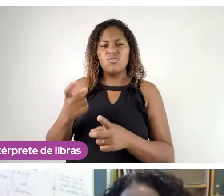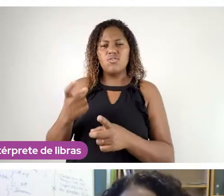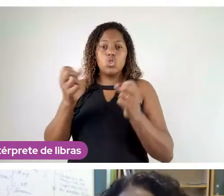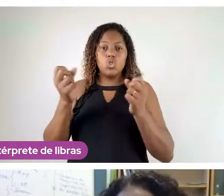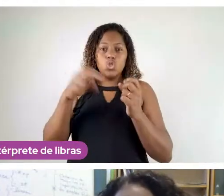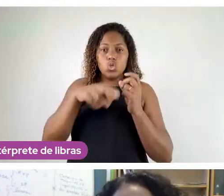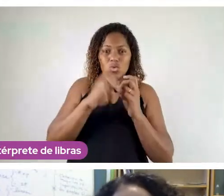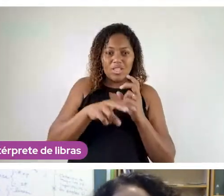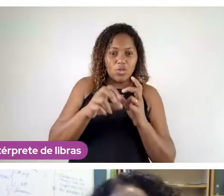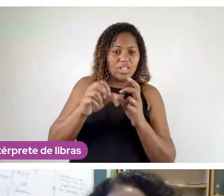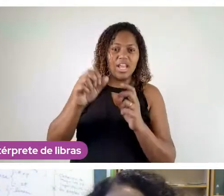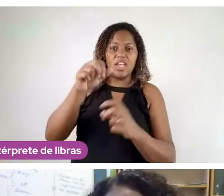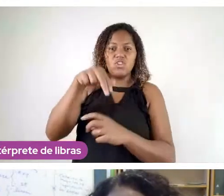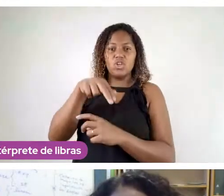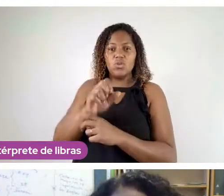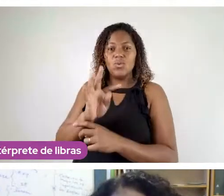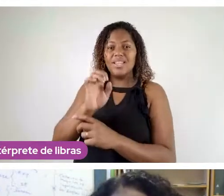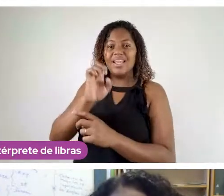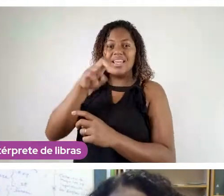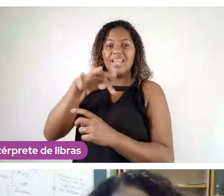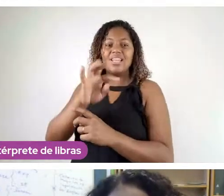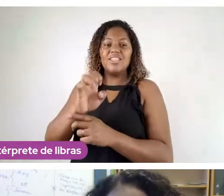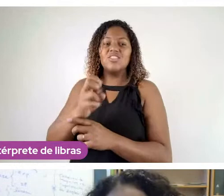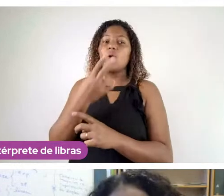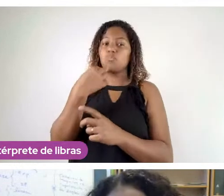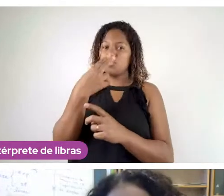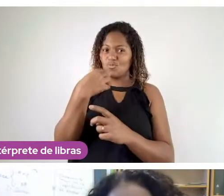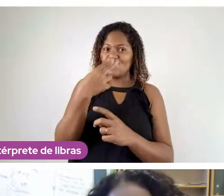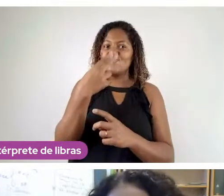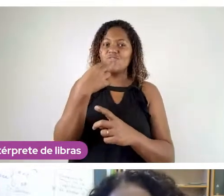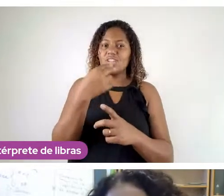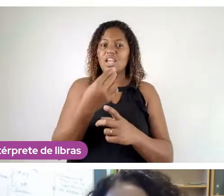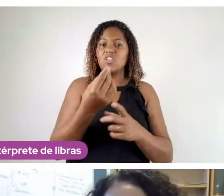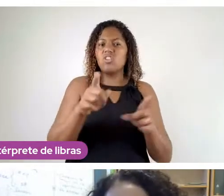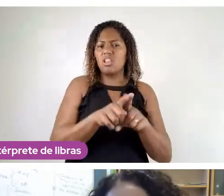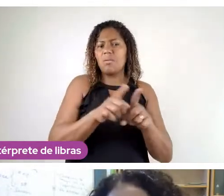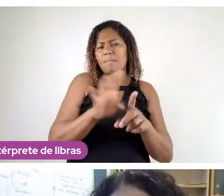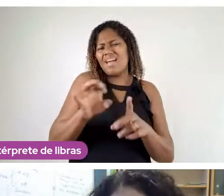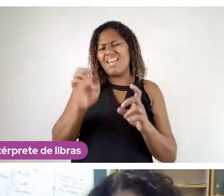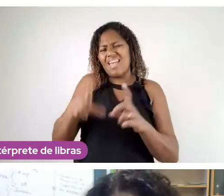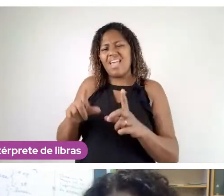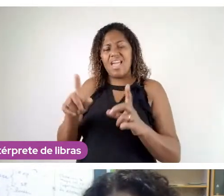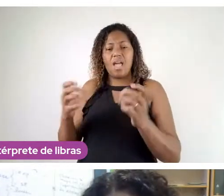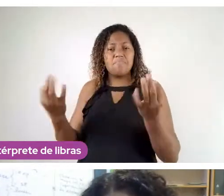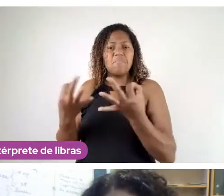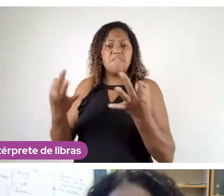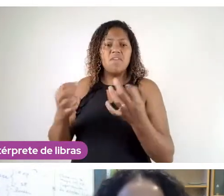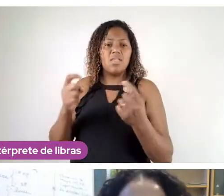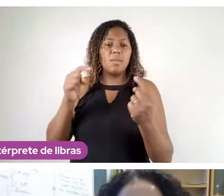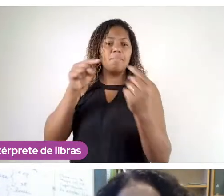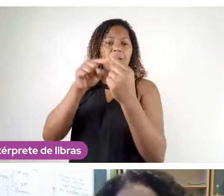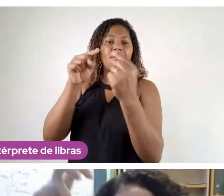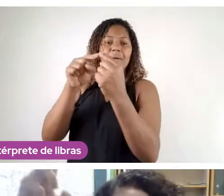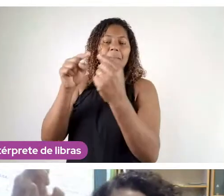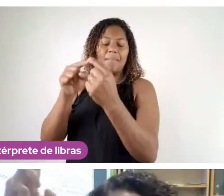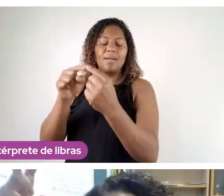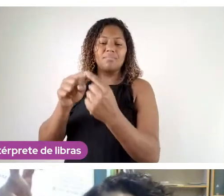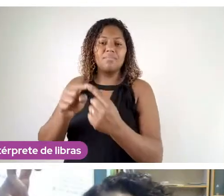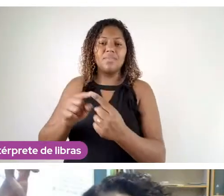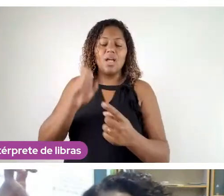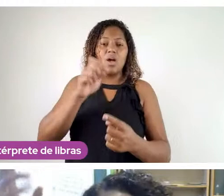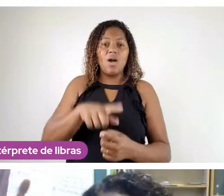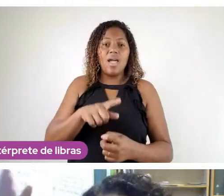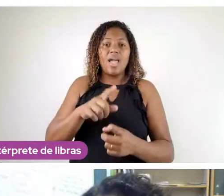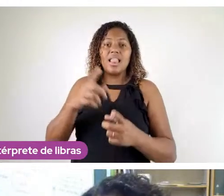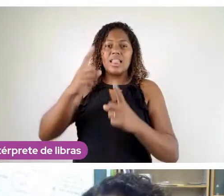costeiras. E aí, então, né? É a tormenta perfeita, né? Tem aqui aqueles nutrientes, a temperatura está mais